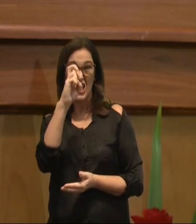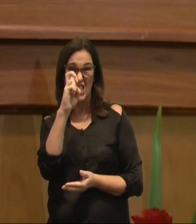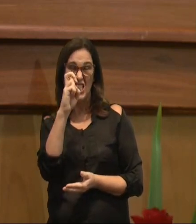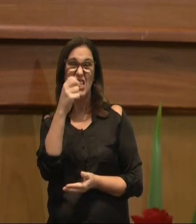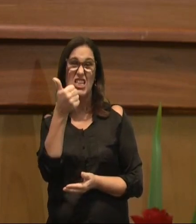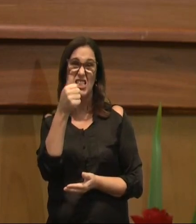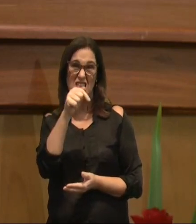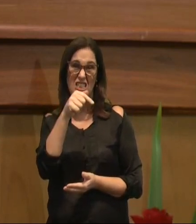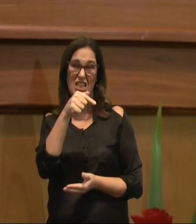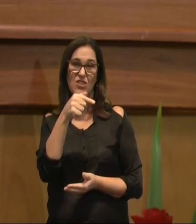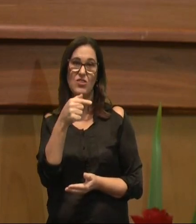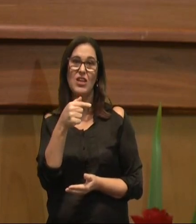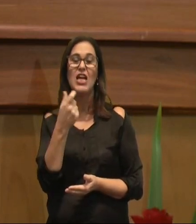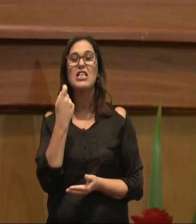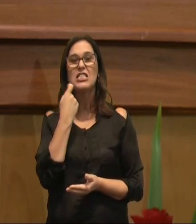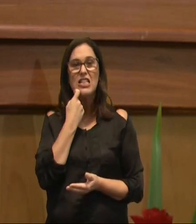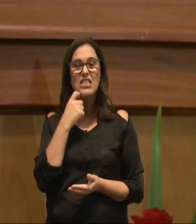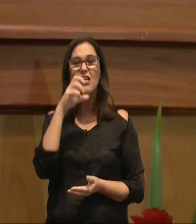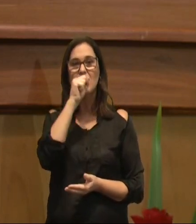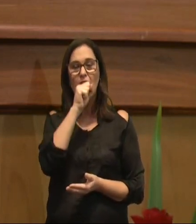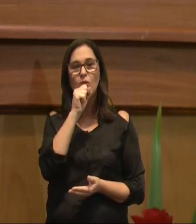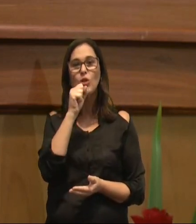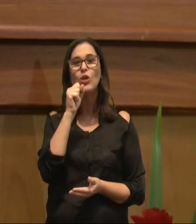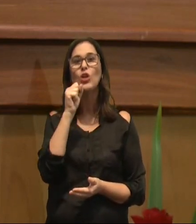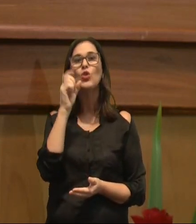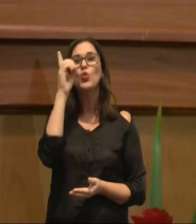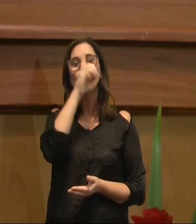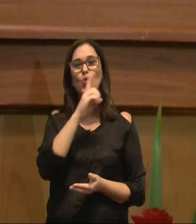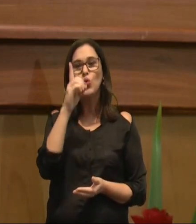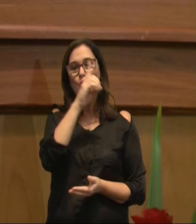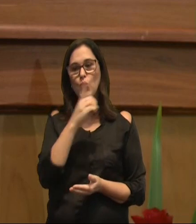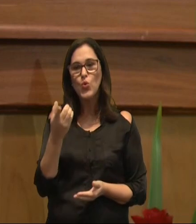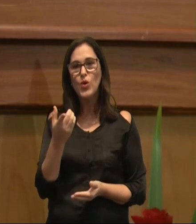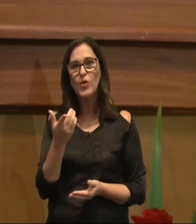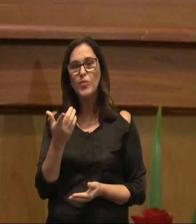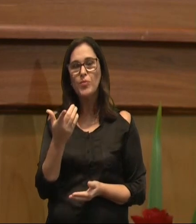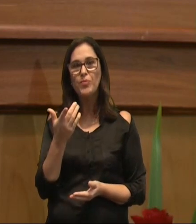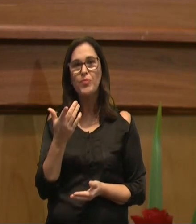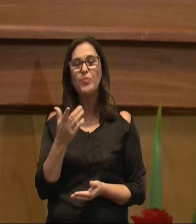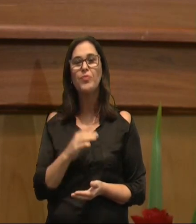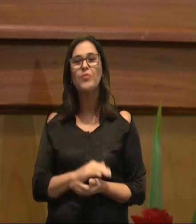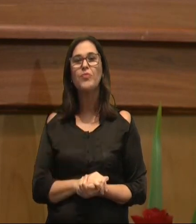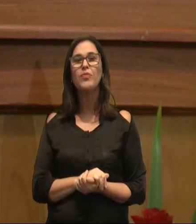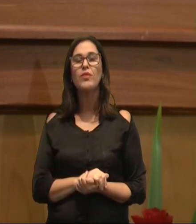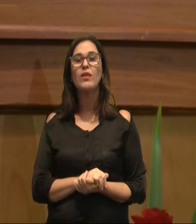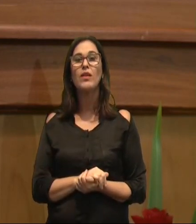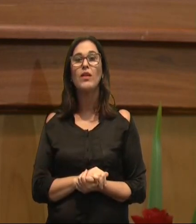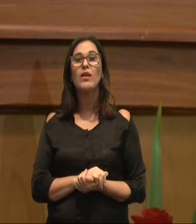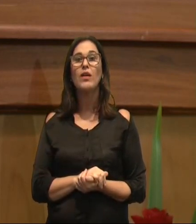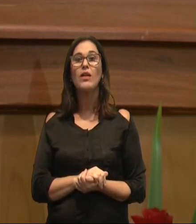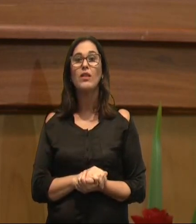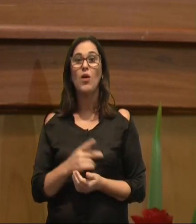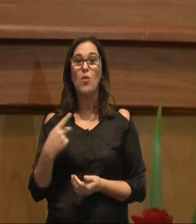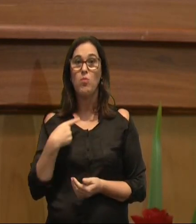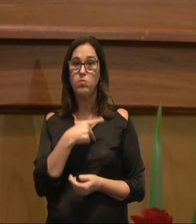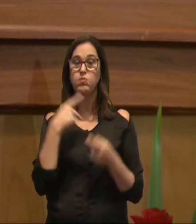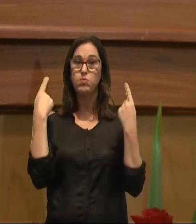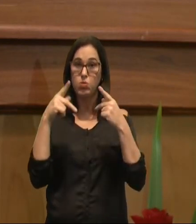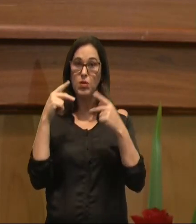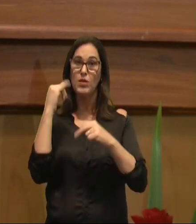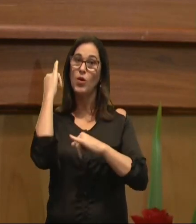16 e 17, sexta, sábado e domingo, se não me falha a memória essas datas, sexta, sábado e domingo, ele estará numa conferência